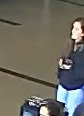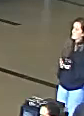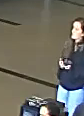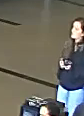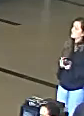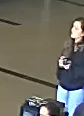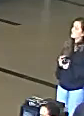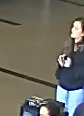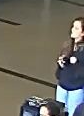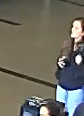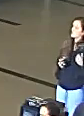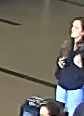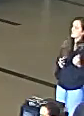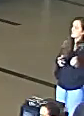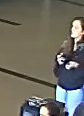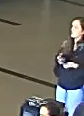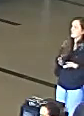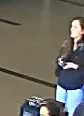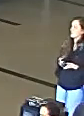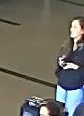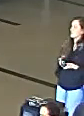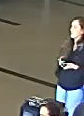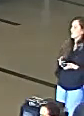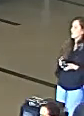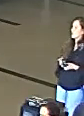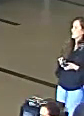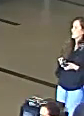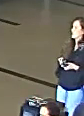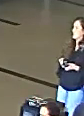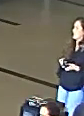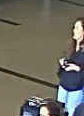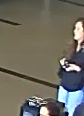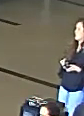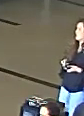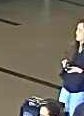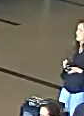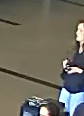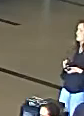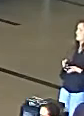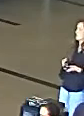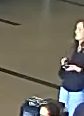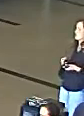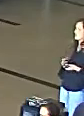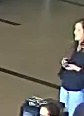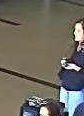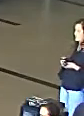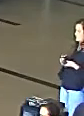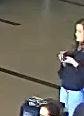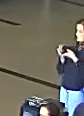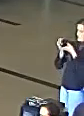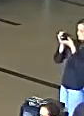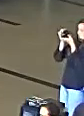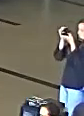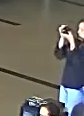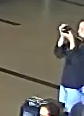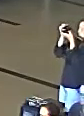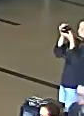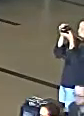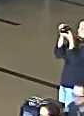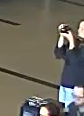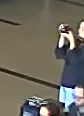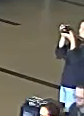dessa comissão então a agenda ela tá realmente com muitas atividades Tá ok e vamos ter atividades